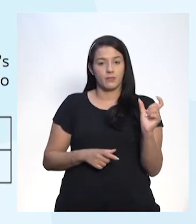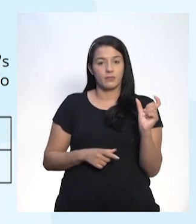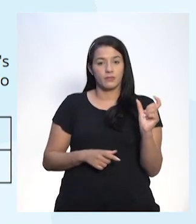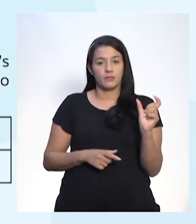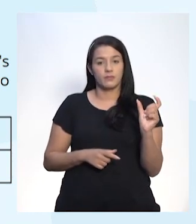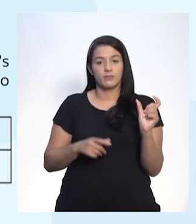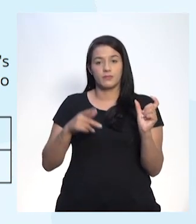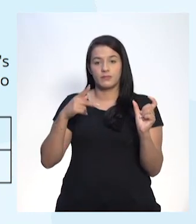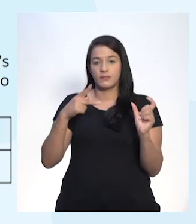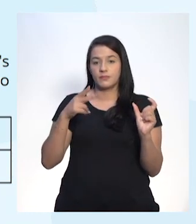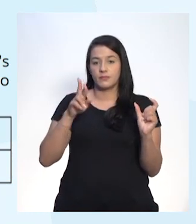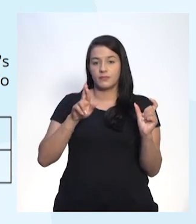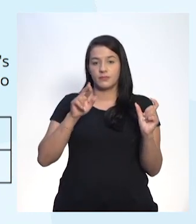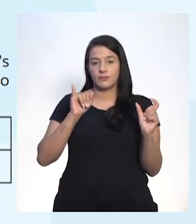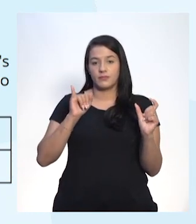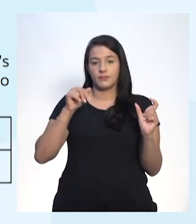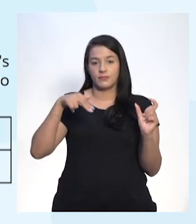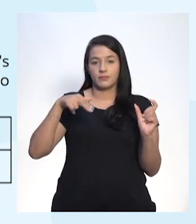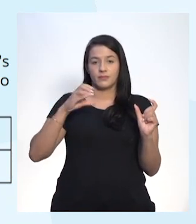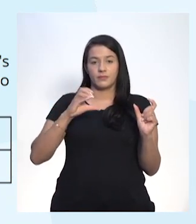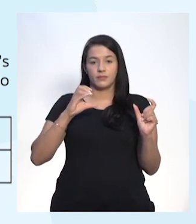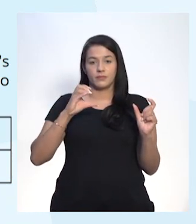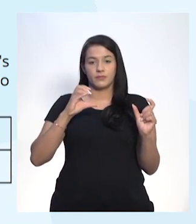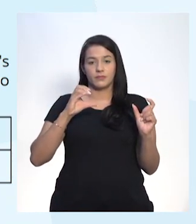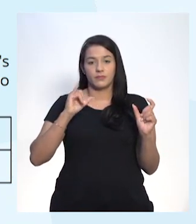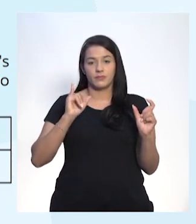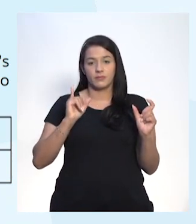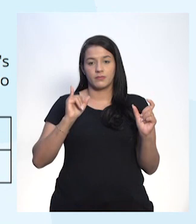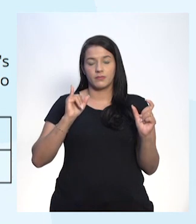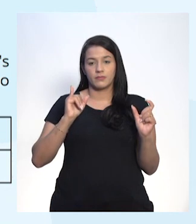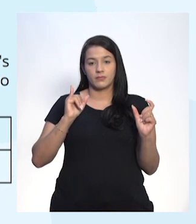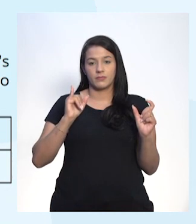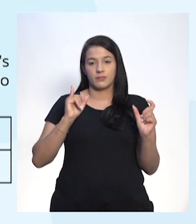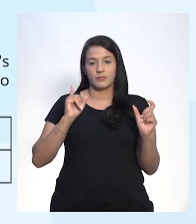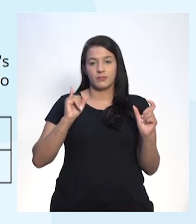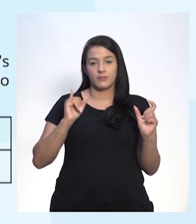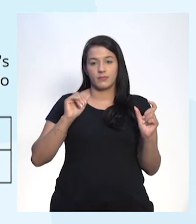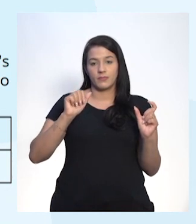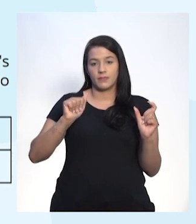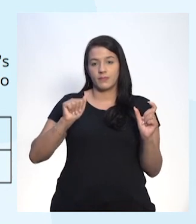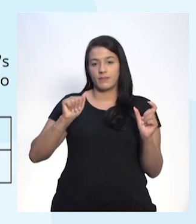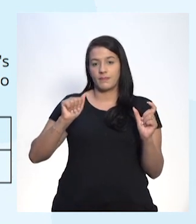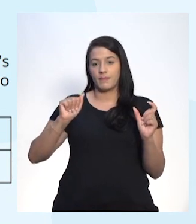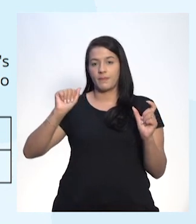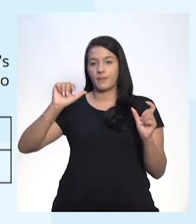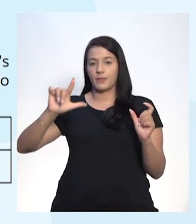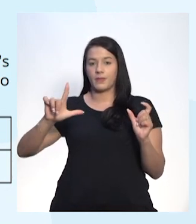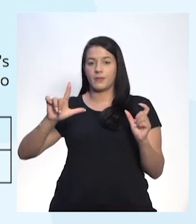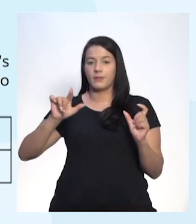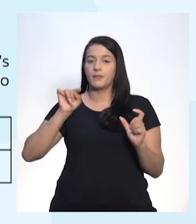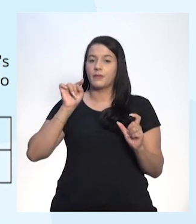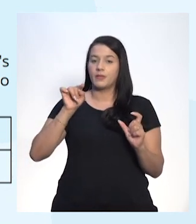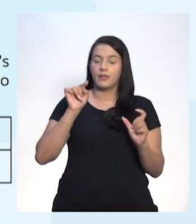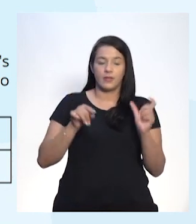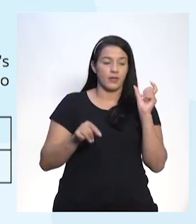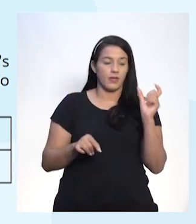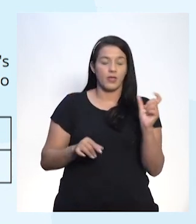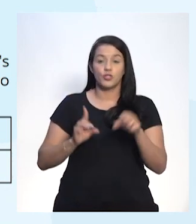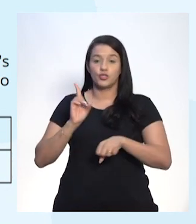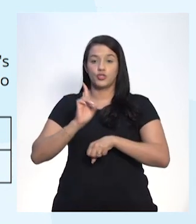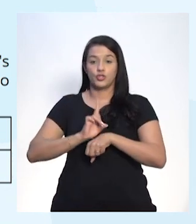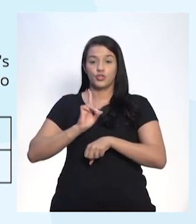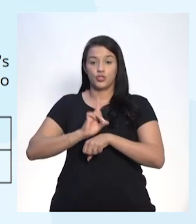principal. Só que principal é diretor e diretor de escola,